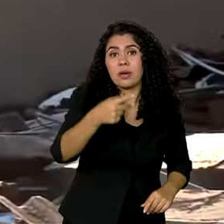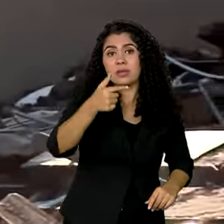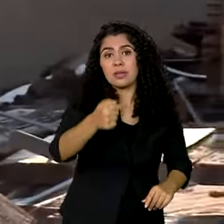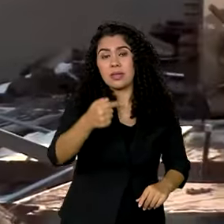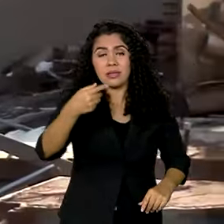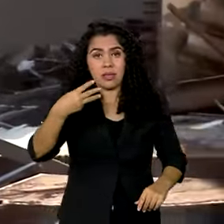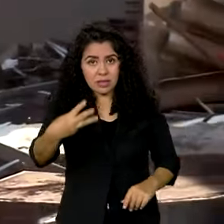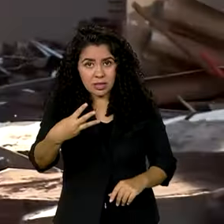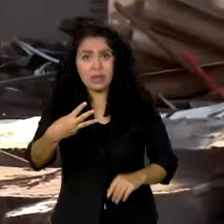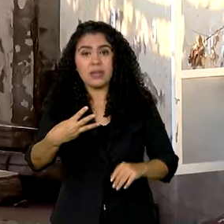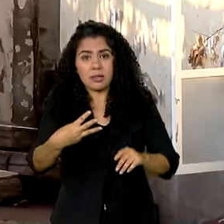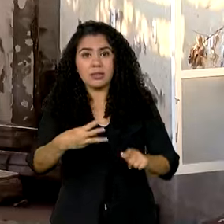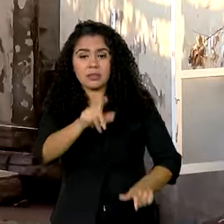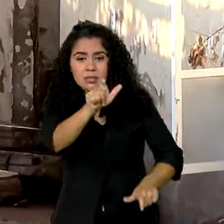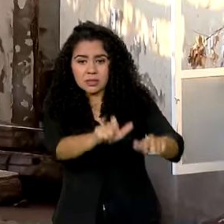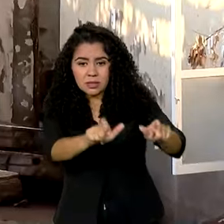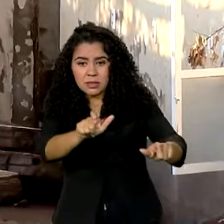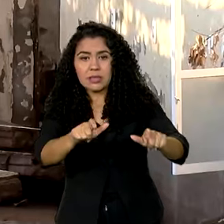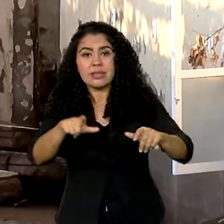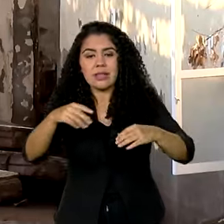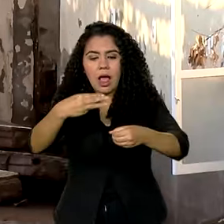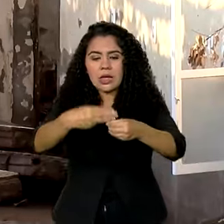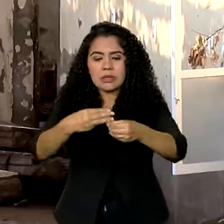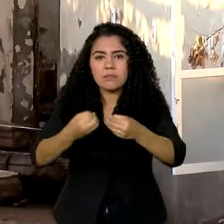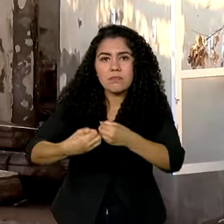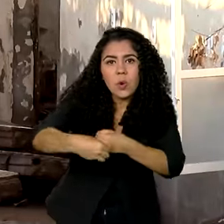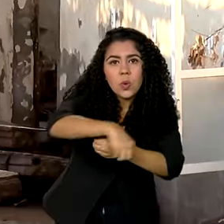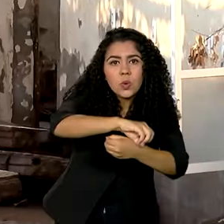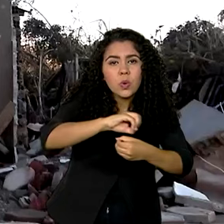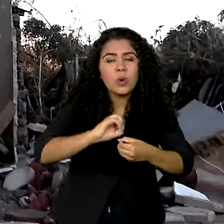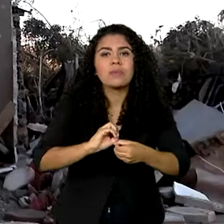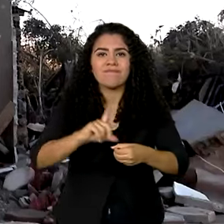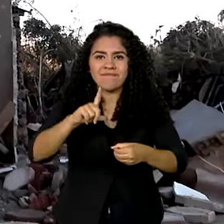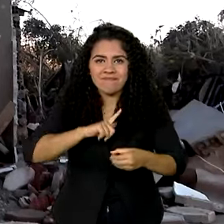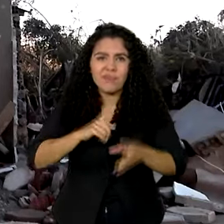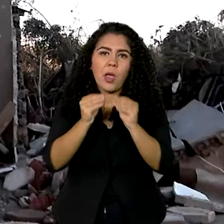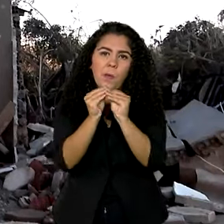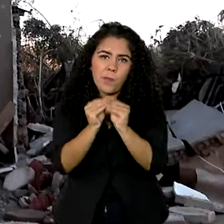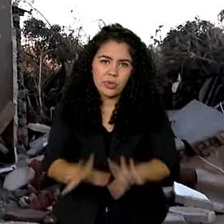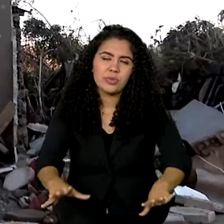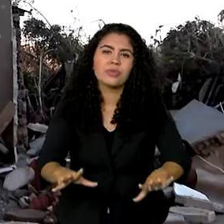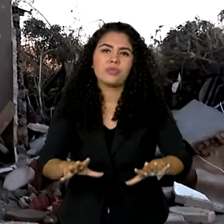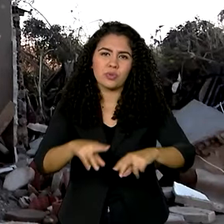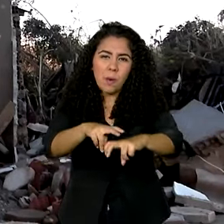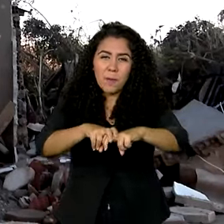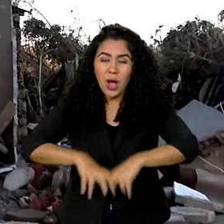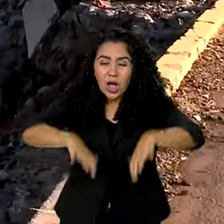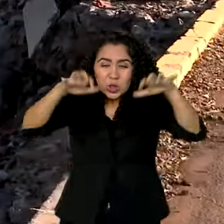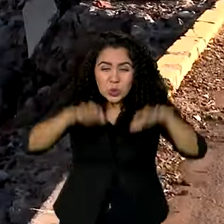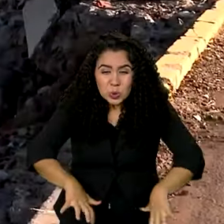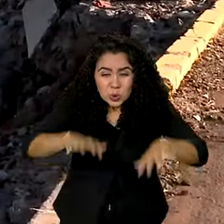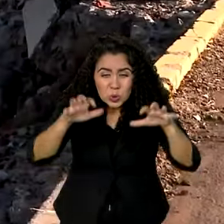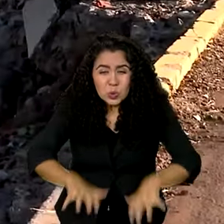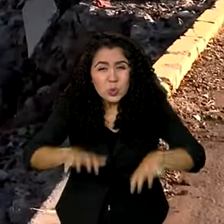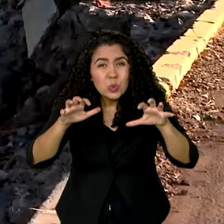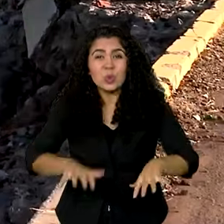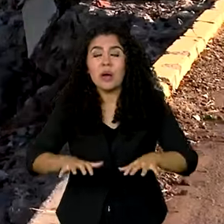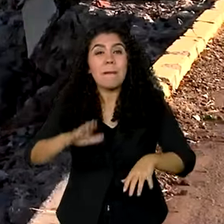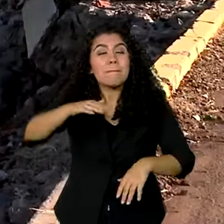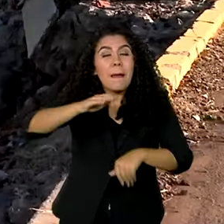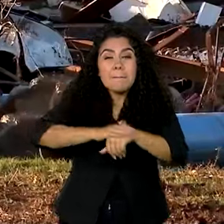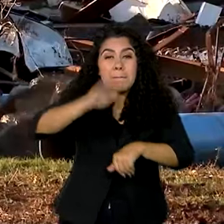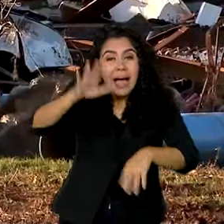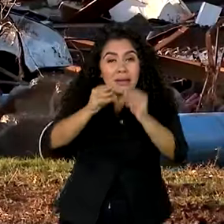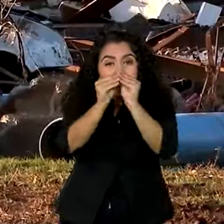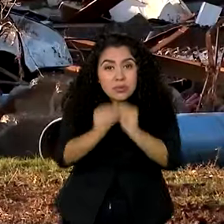473 das 497 cidades registraram algum prejuízo causado pela chuva. Uma das mais atingidas